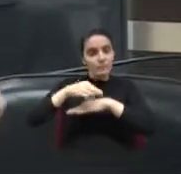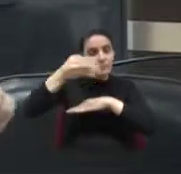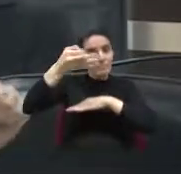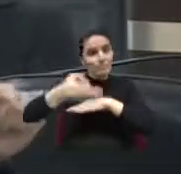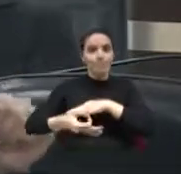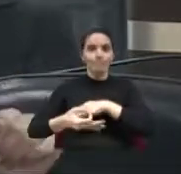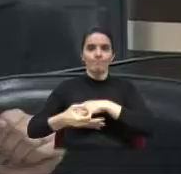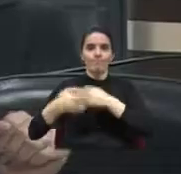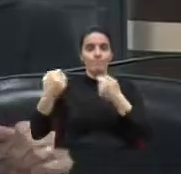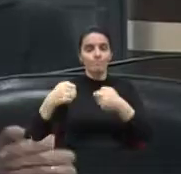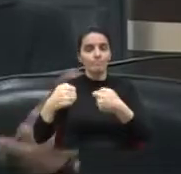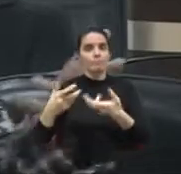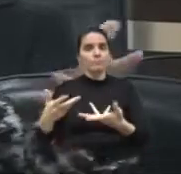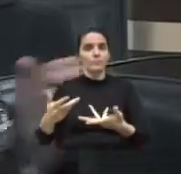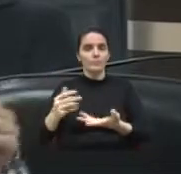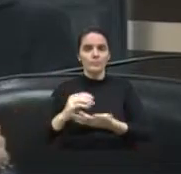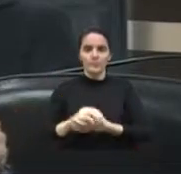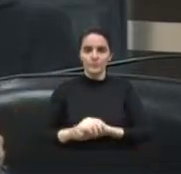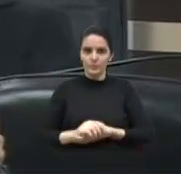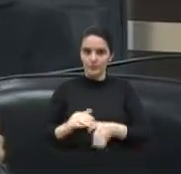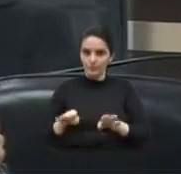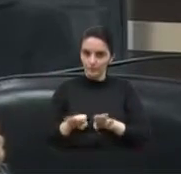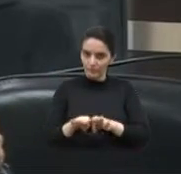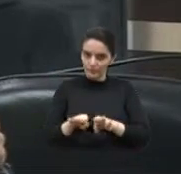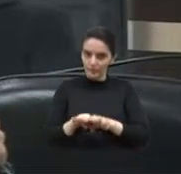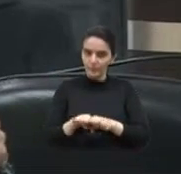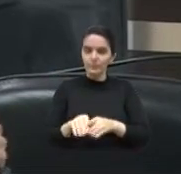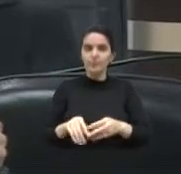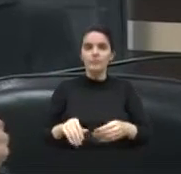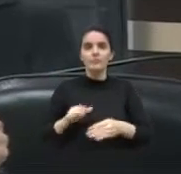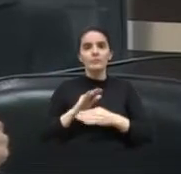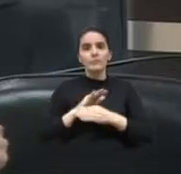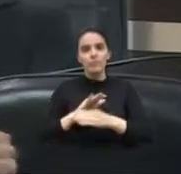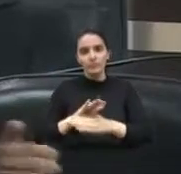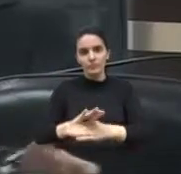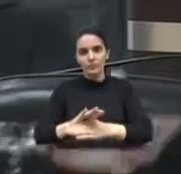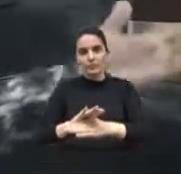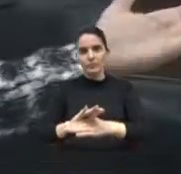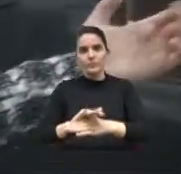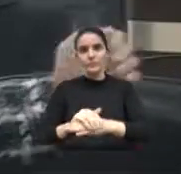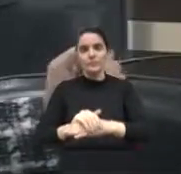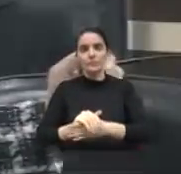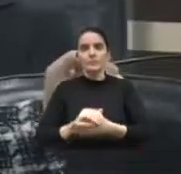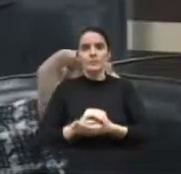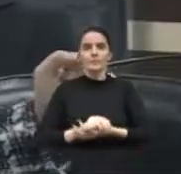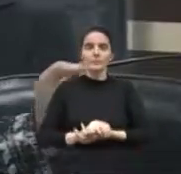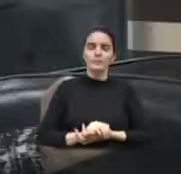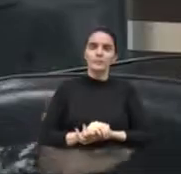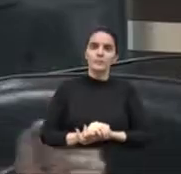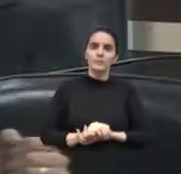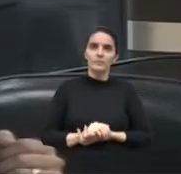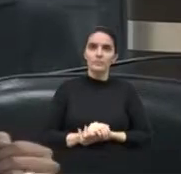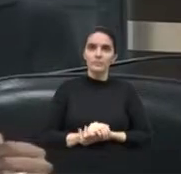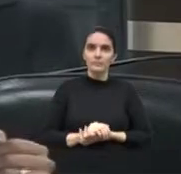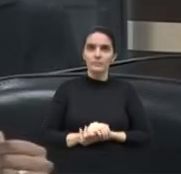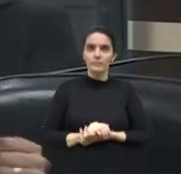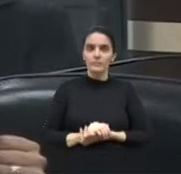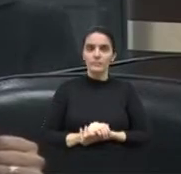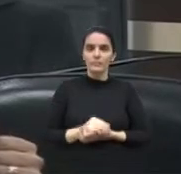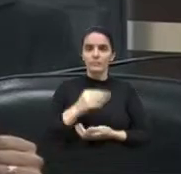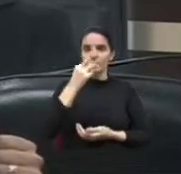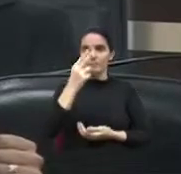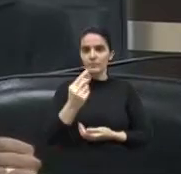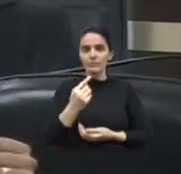contribuir e poder até auxiliar nesse sentido, poder contribuir, como o